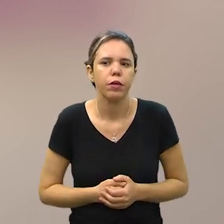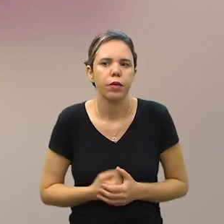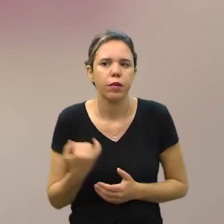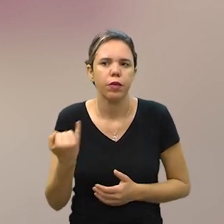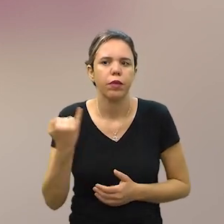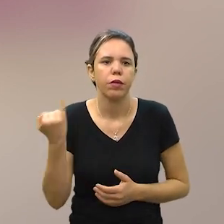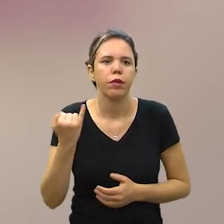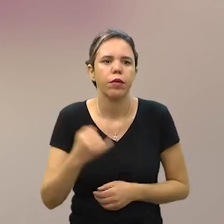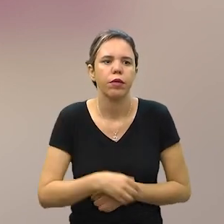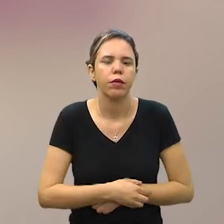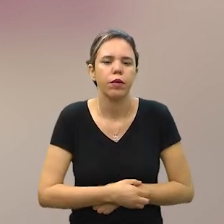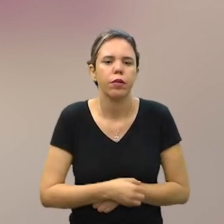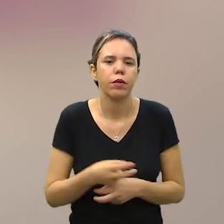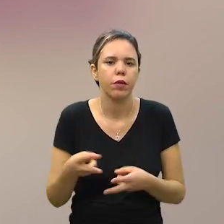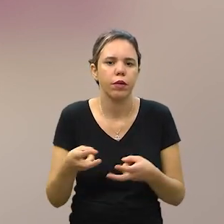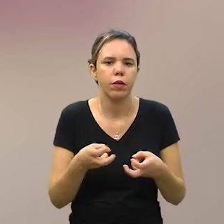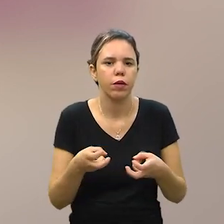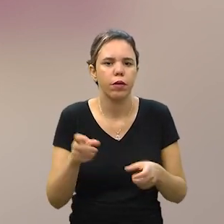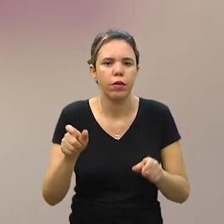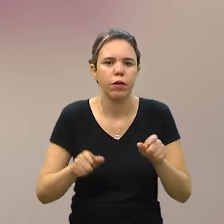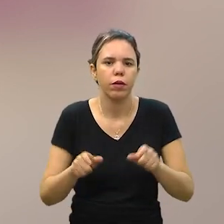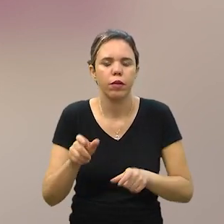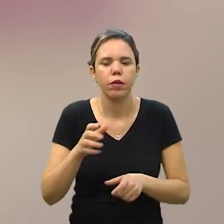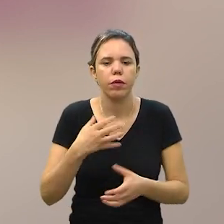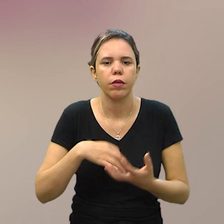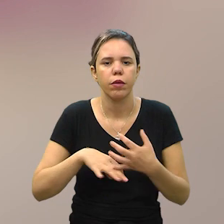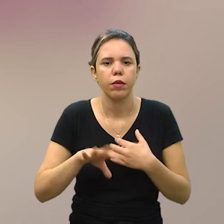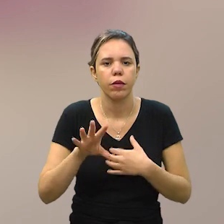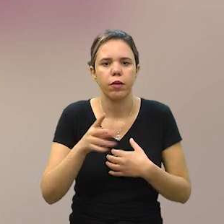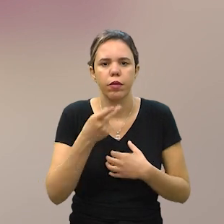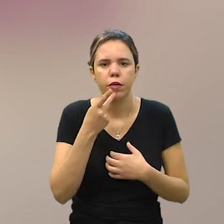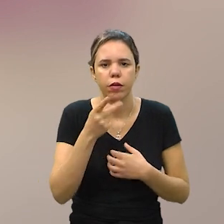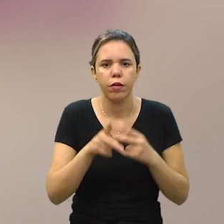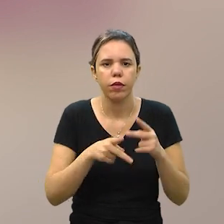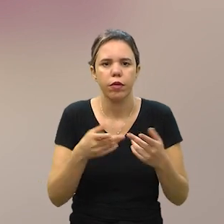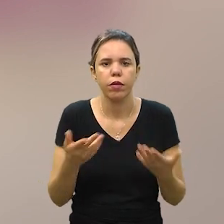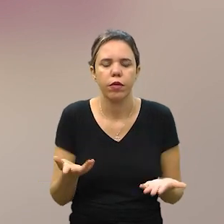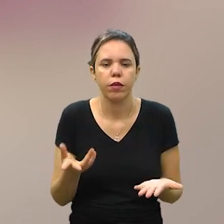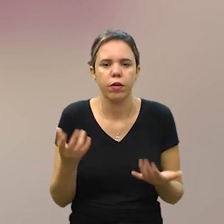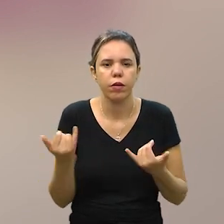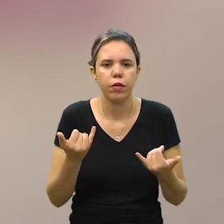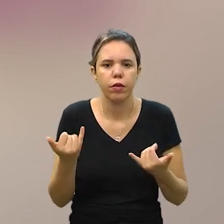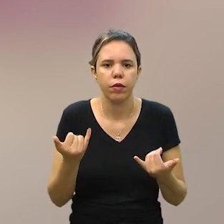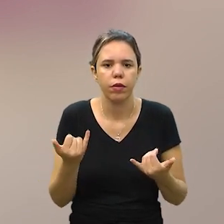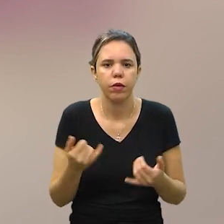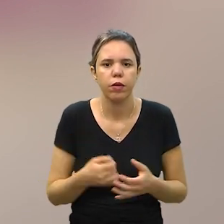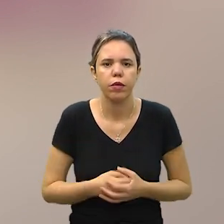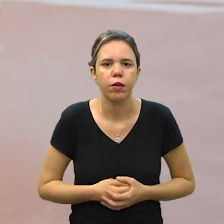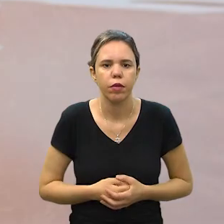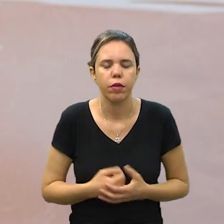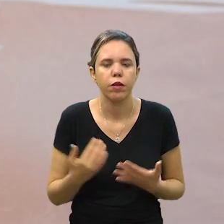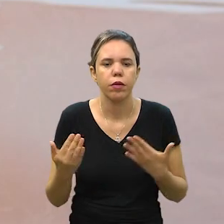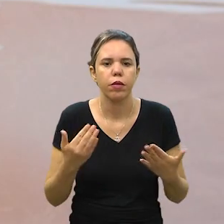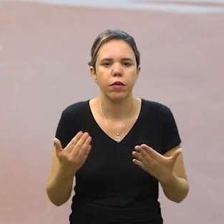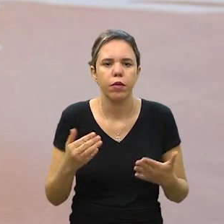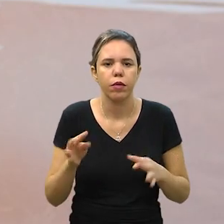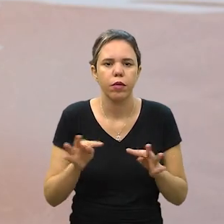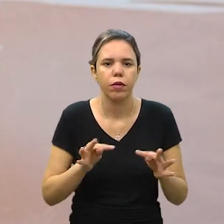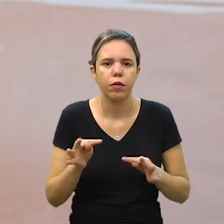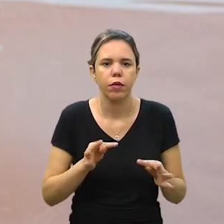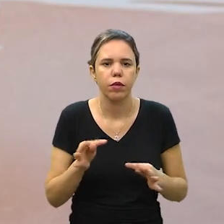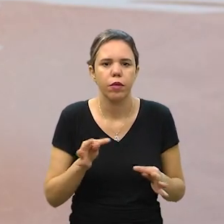Então, é muito importante o olhar do outro, né? A fala do outro, ouvir o outro. E quais são